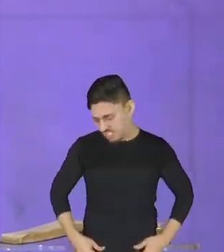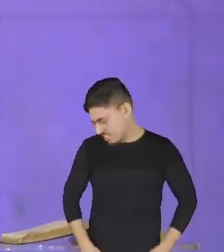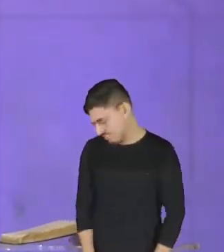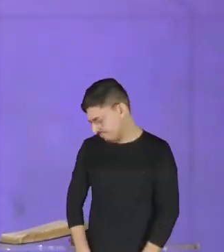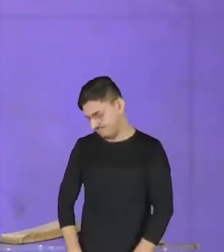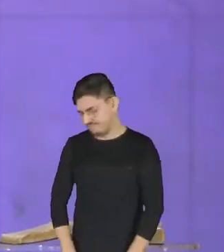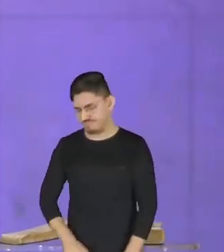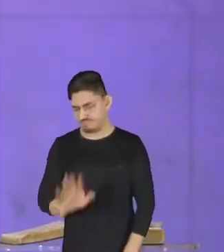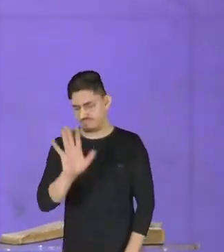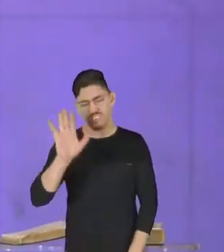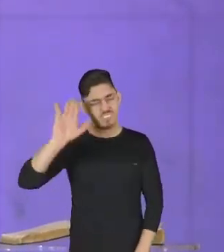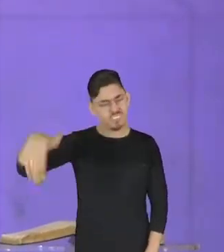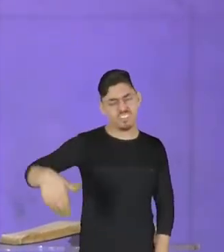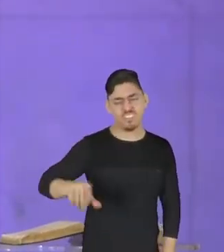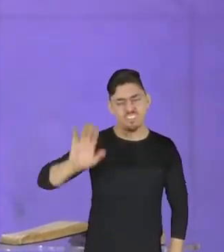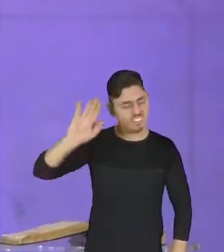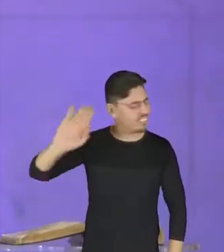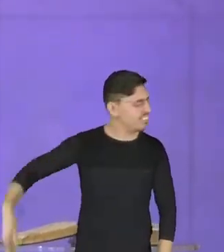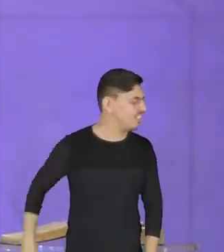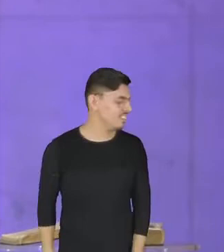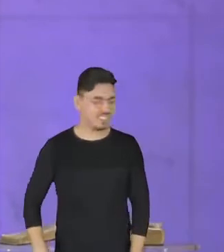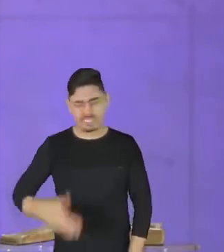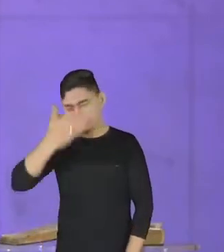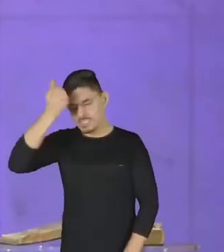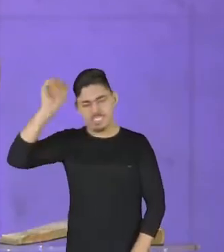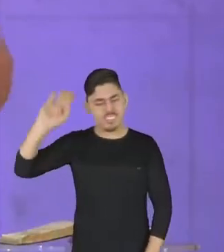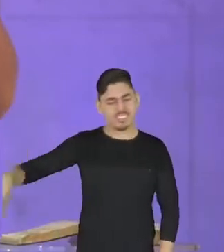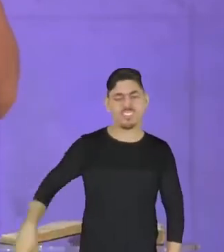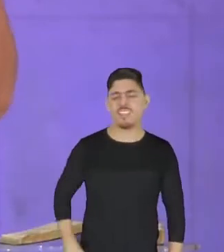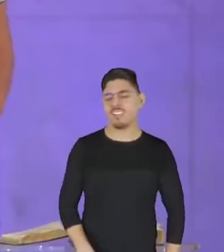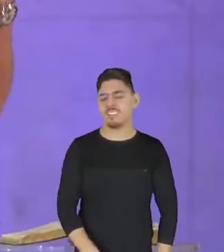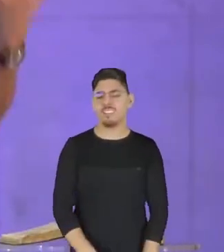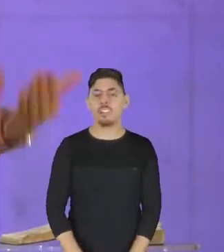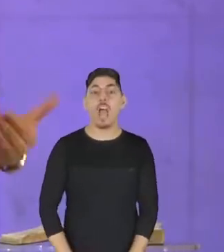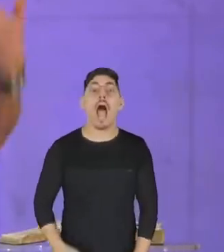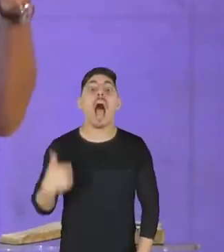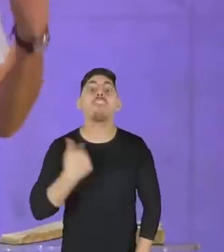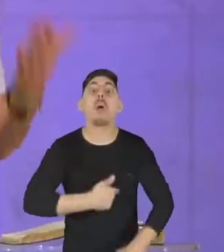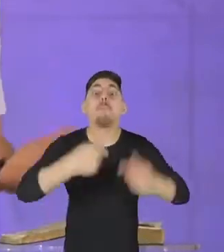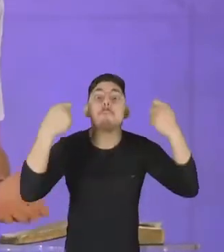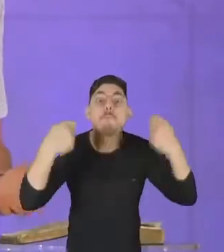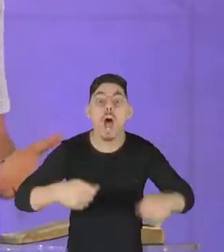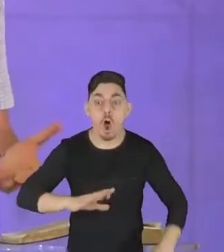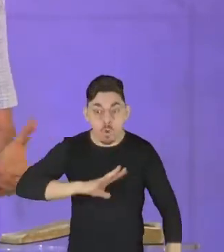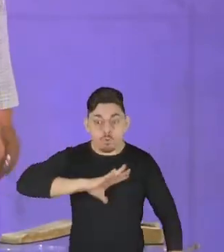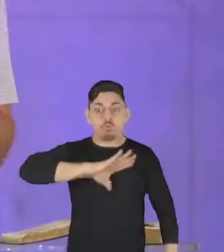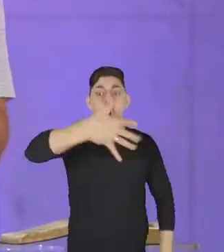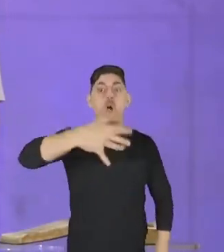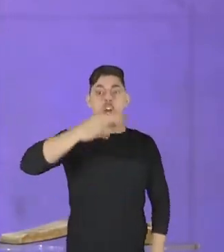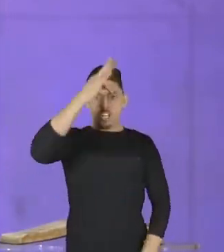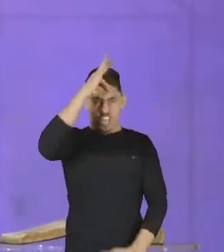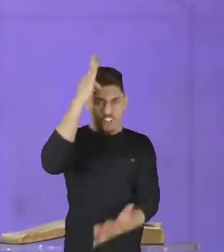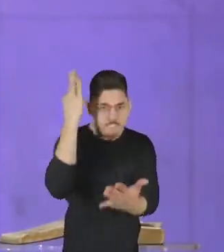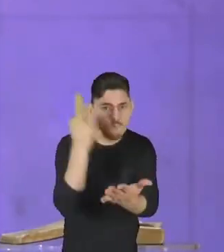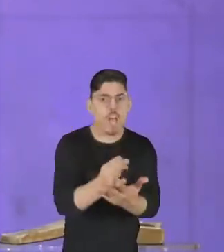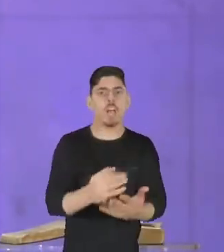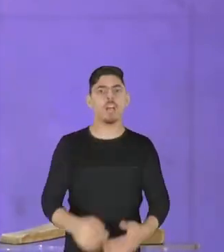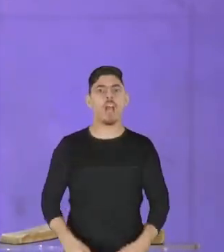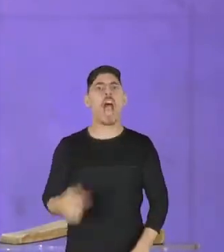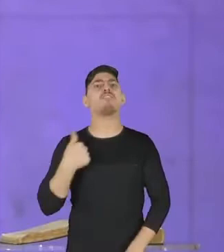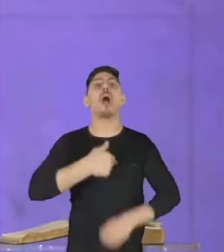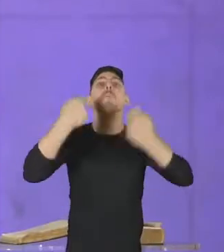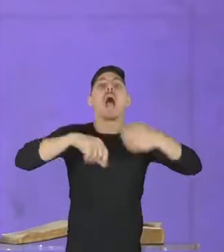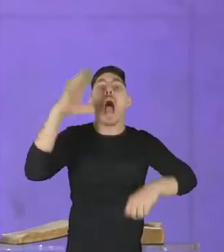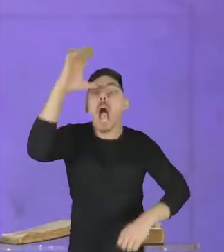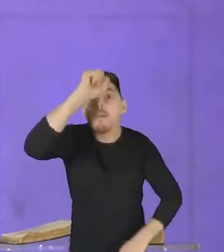não vamos fazer assim. Nós precisamos aprender a empreender pela fé. Nós precisamos aprender a